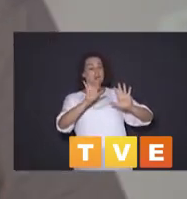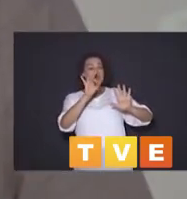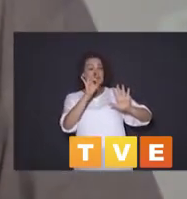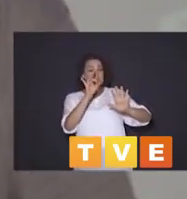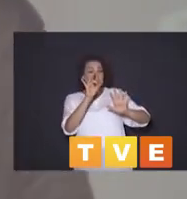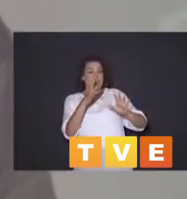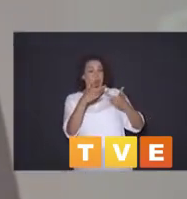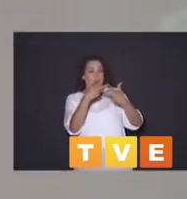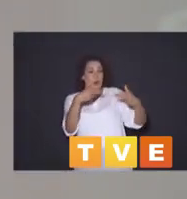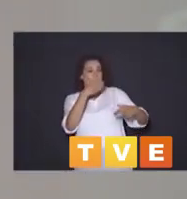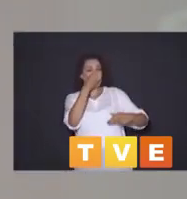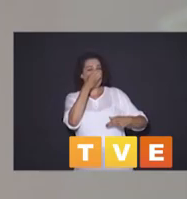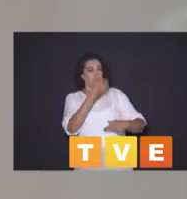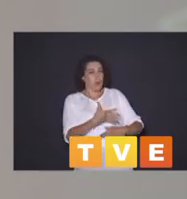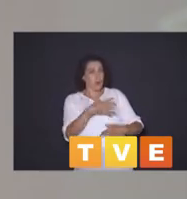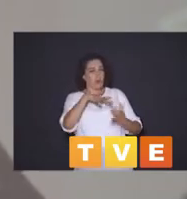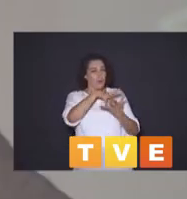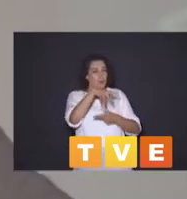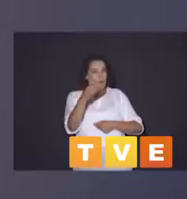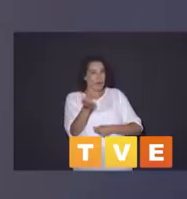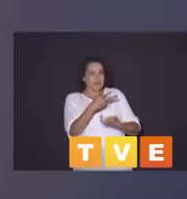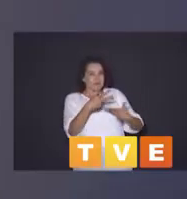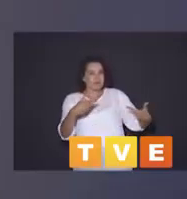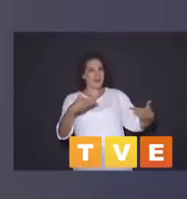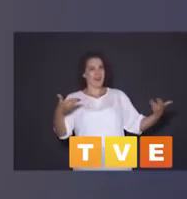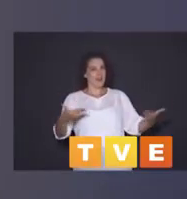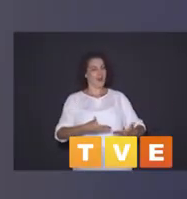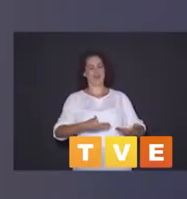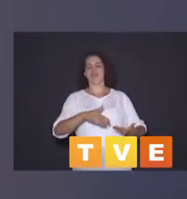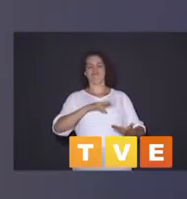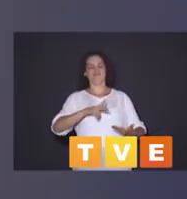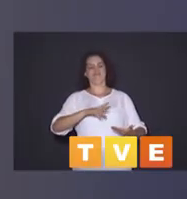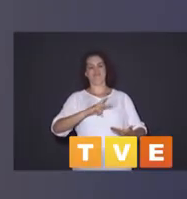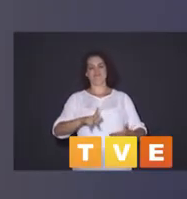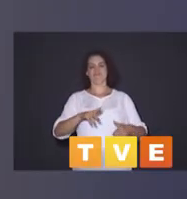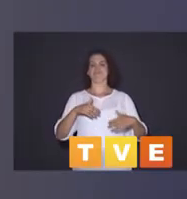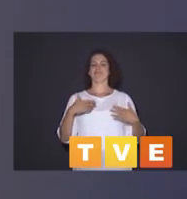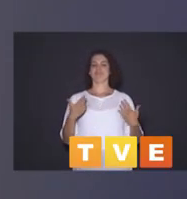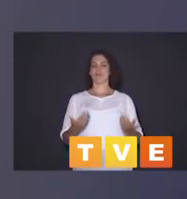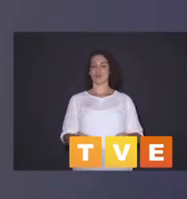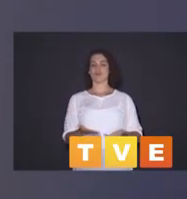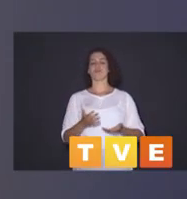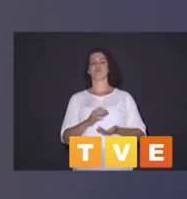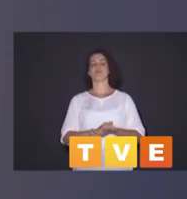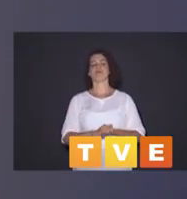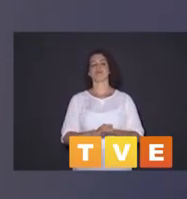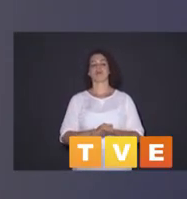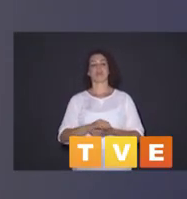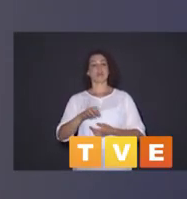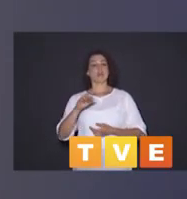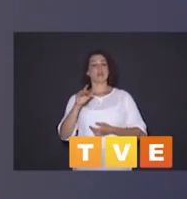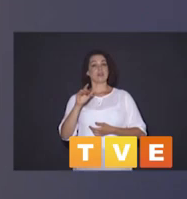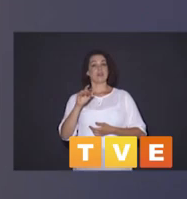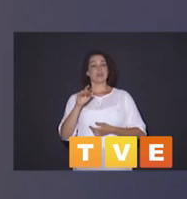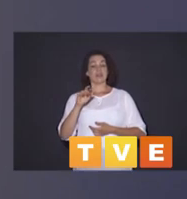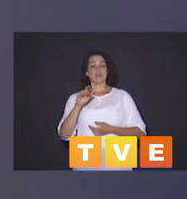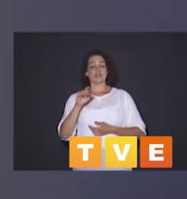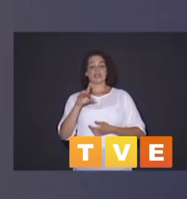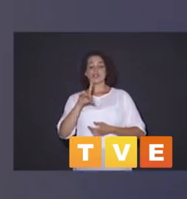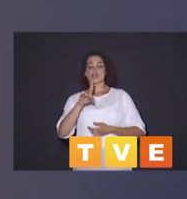o mundo contemporâneo está vivendo então essa dimensão do que a chama que do que a gente já maria de o